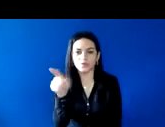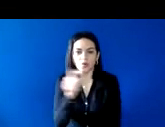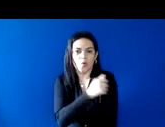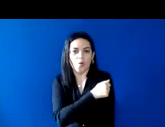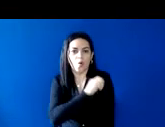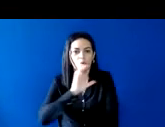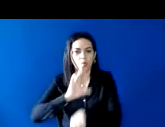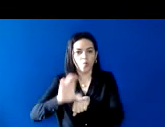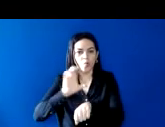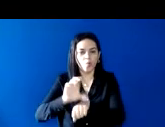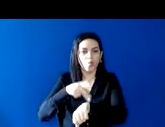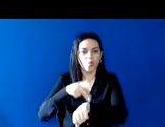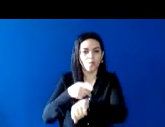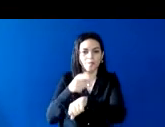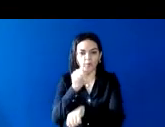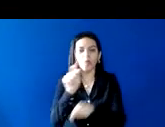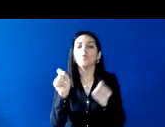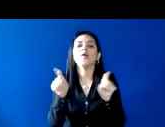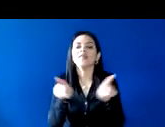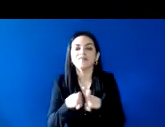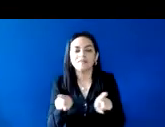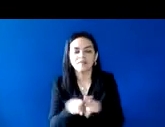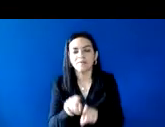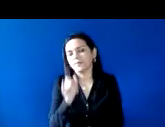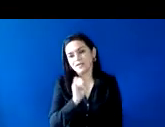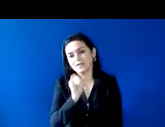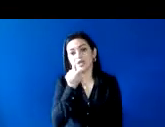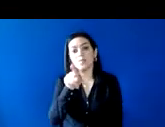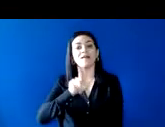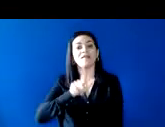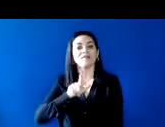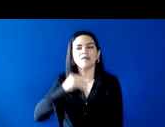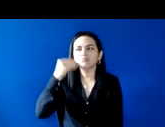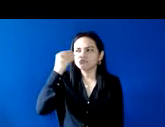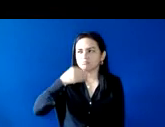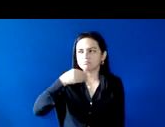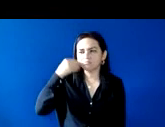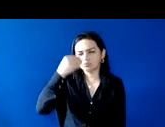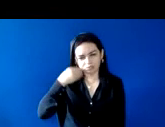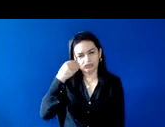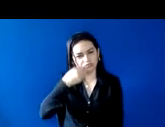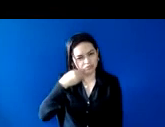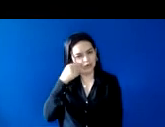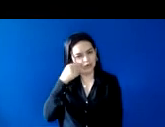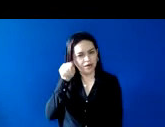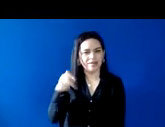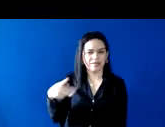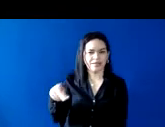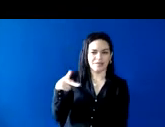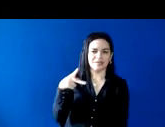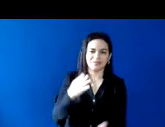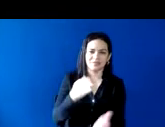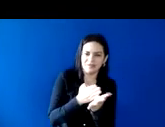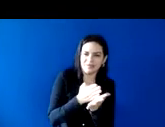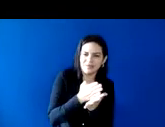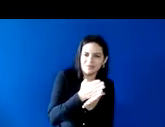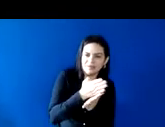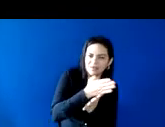de especialização também, eles tenham uma vivência nesse eixo